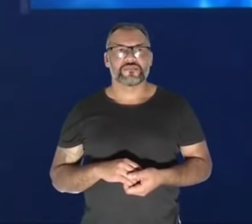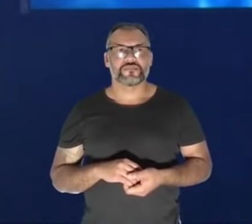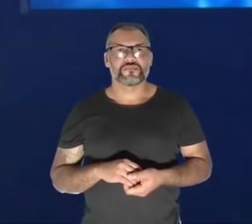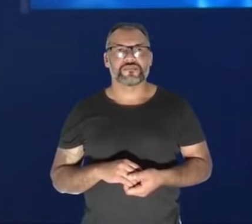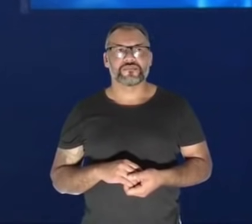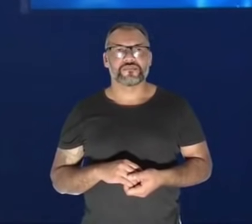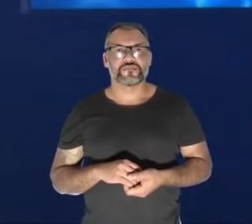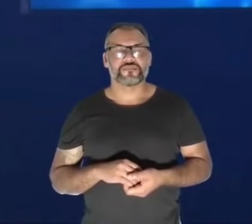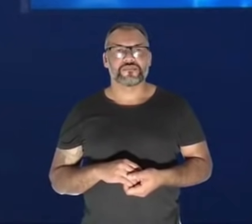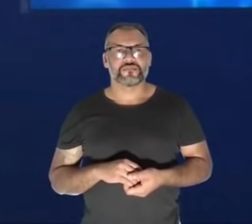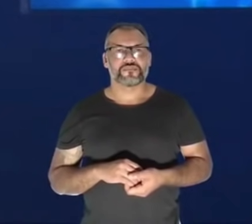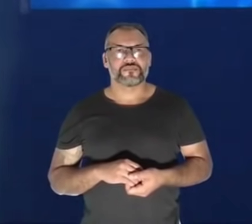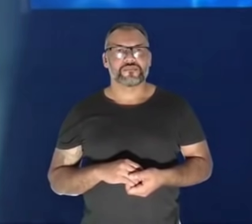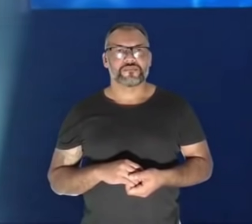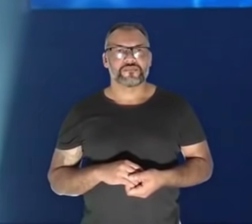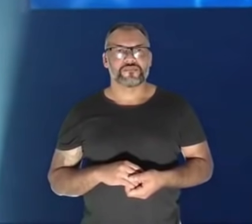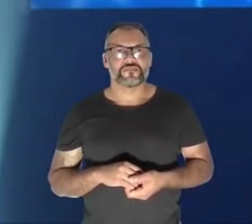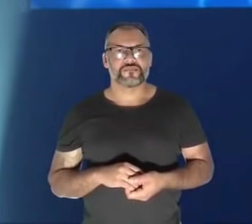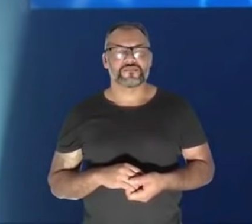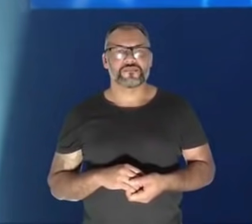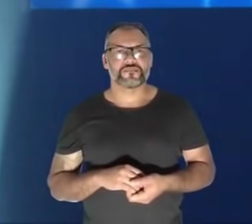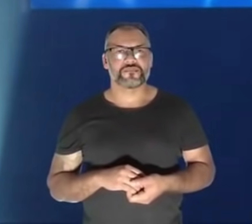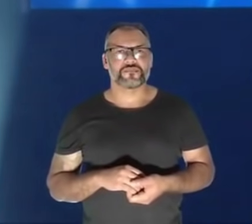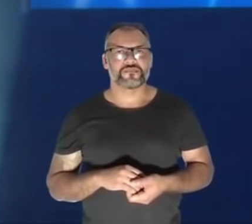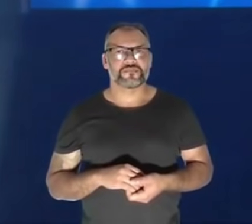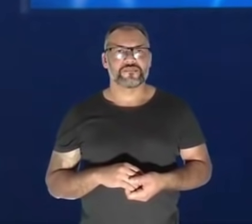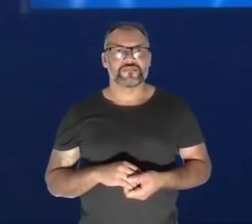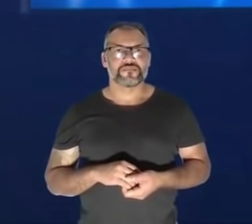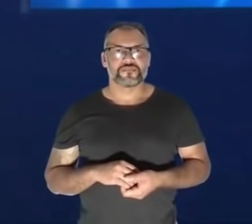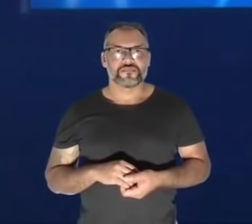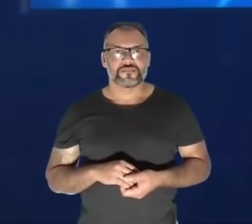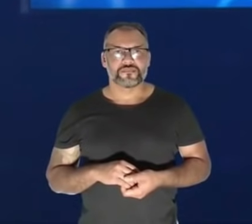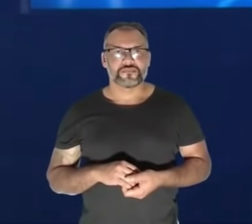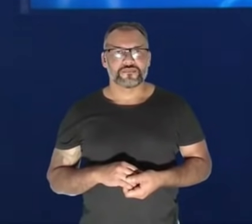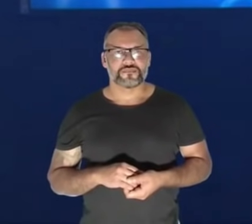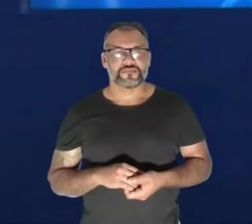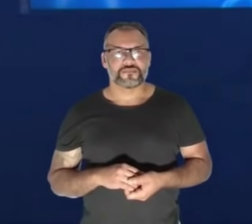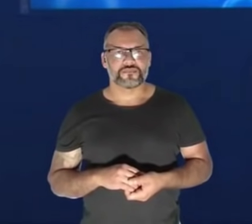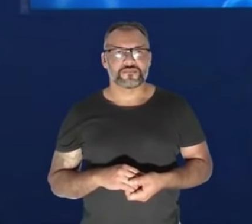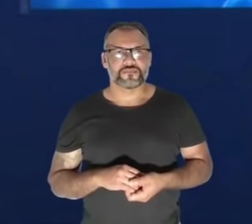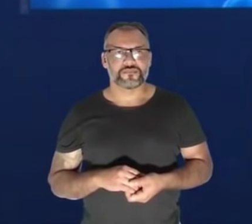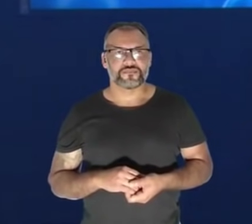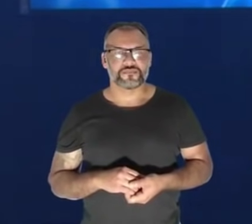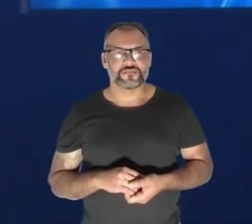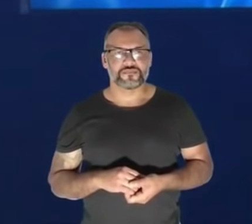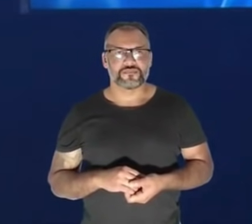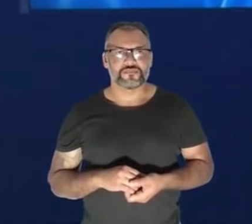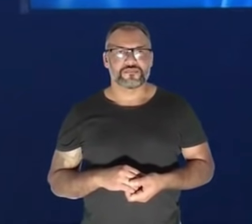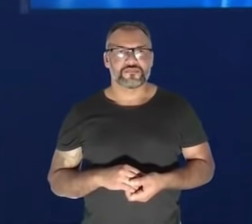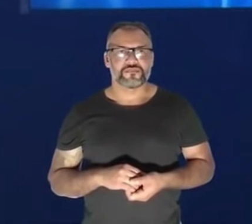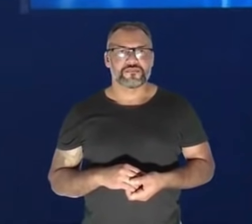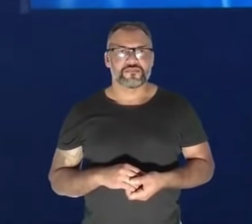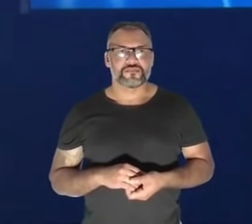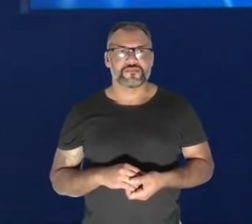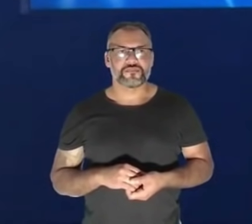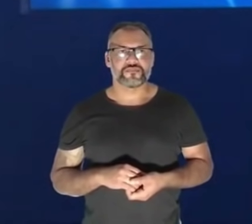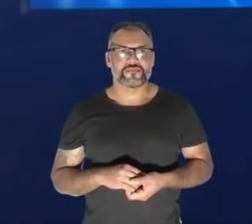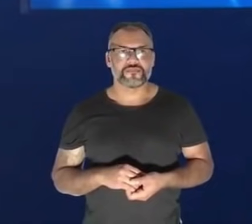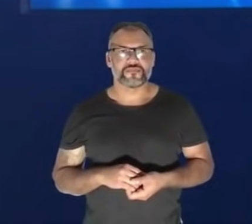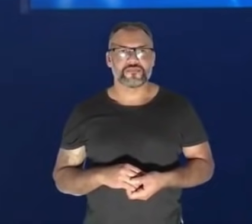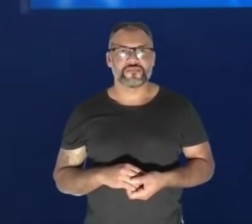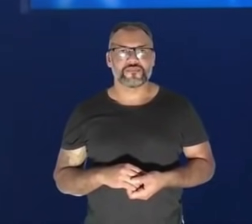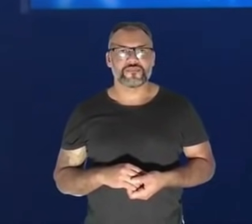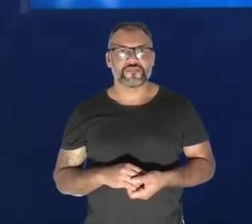forçado a incluir a fluir fluir de uma vida